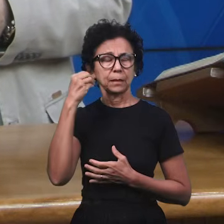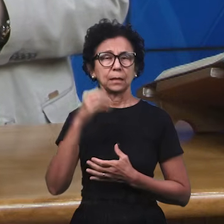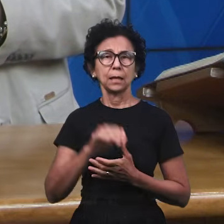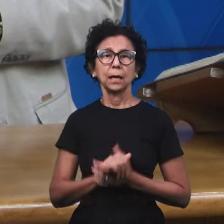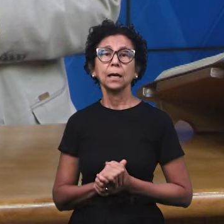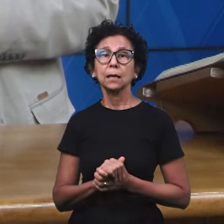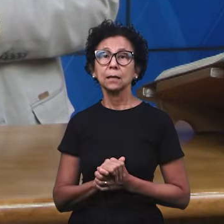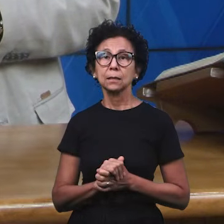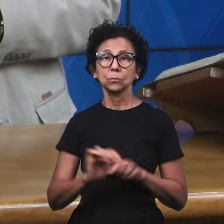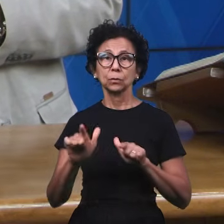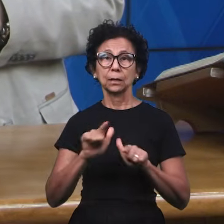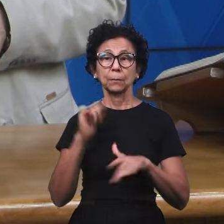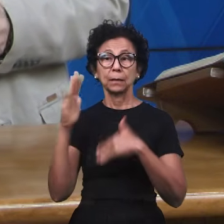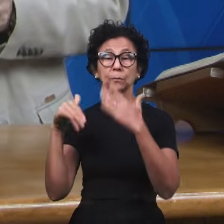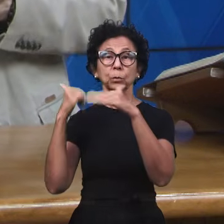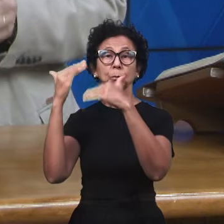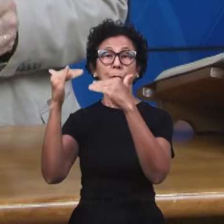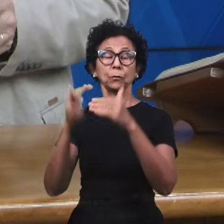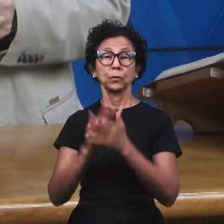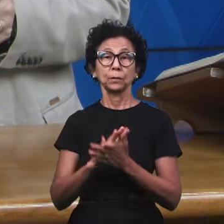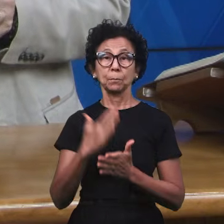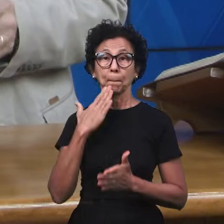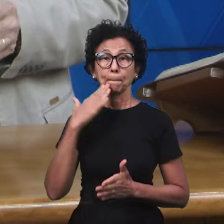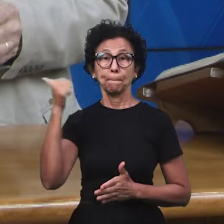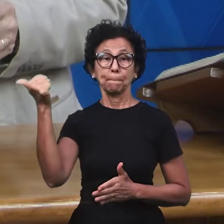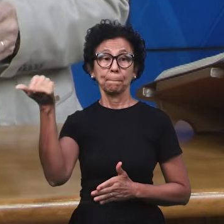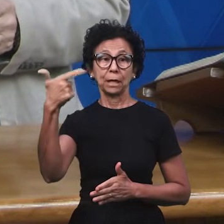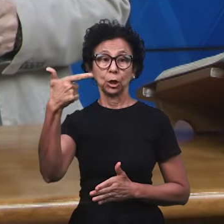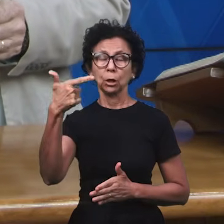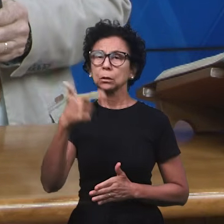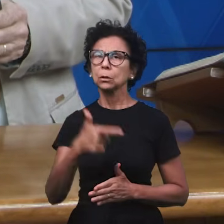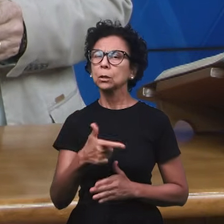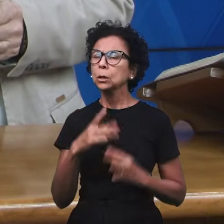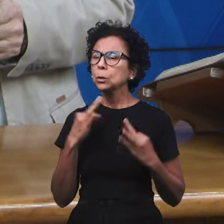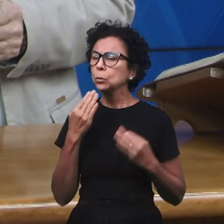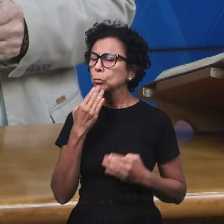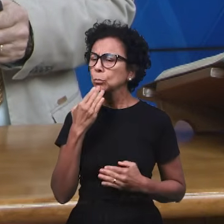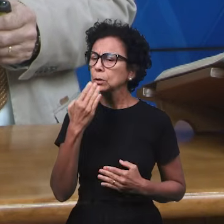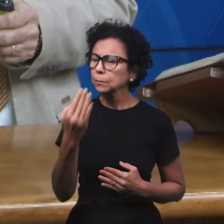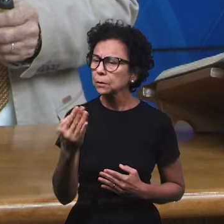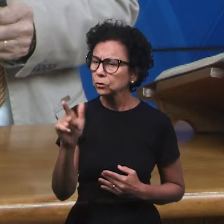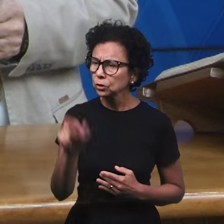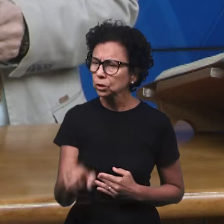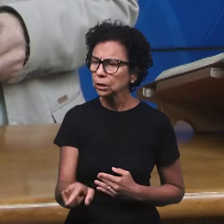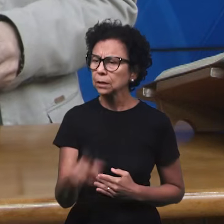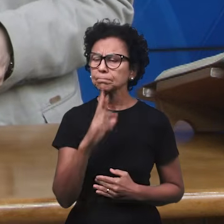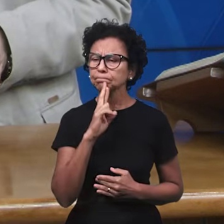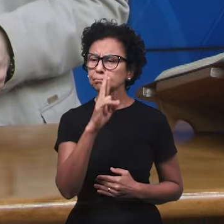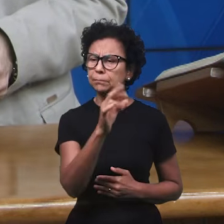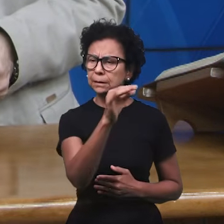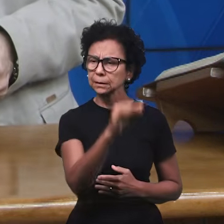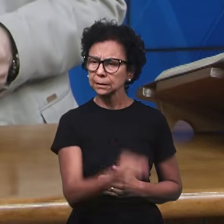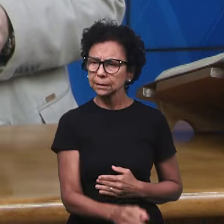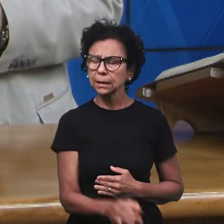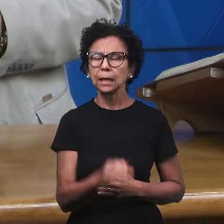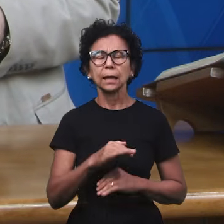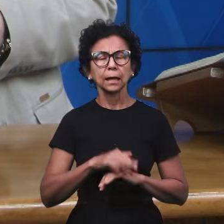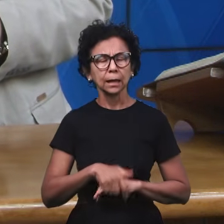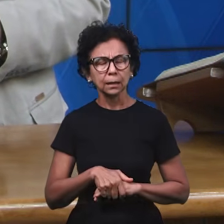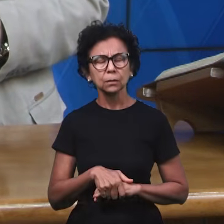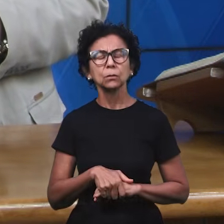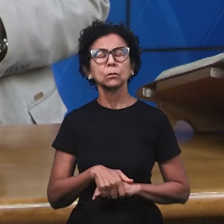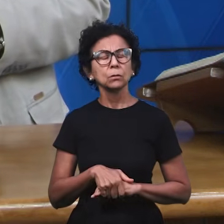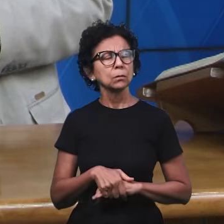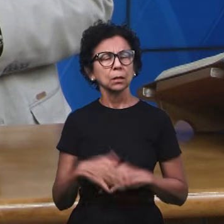porque era melhor do que os demais, mas tudo que era pedido para ele, ele tinha em ordem, ele sabia responder, ele atendia os prazos, ou seja,